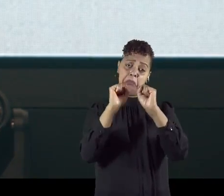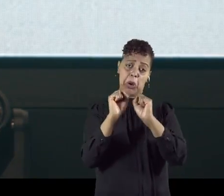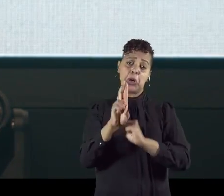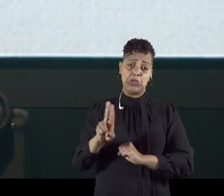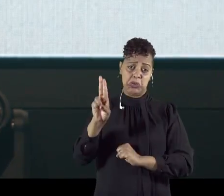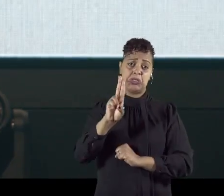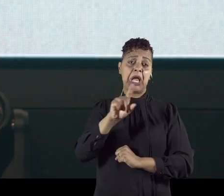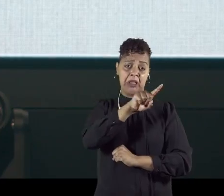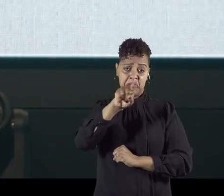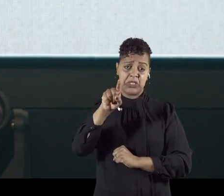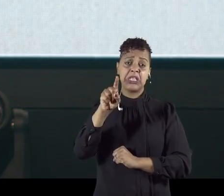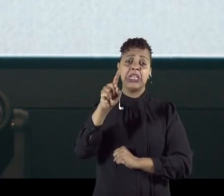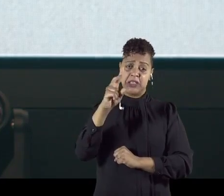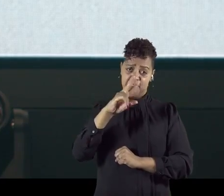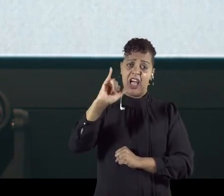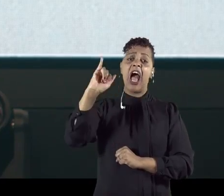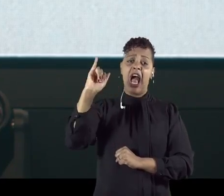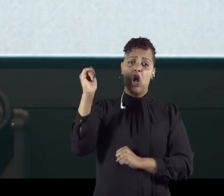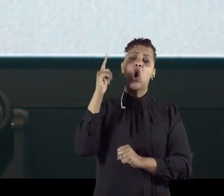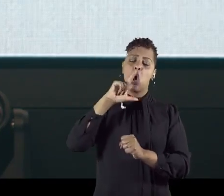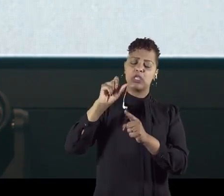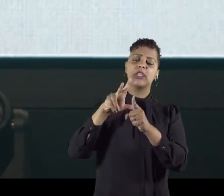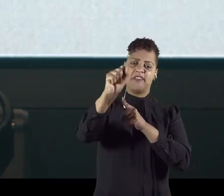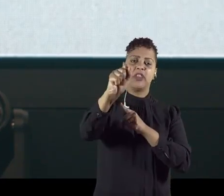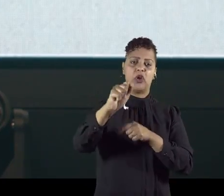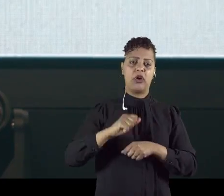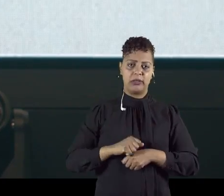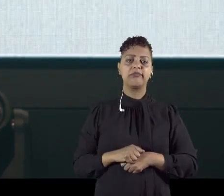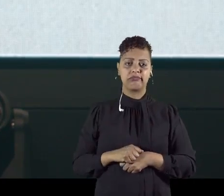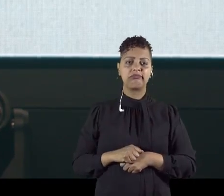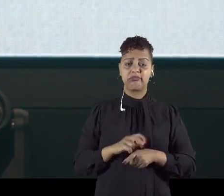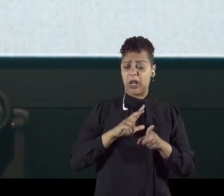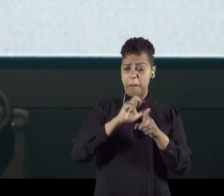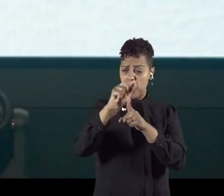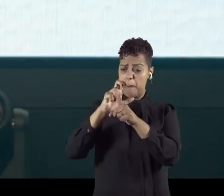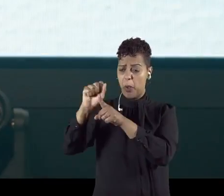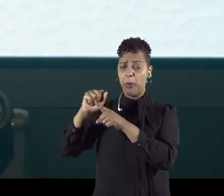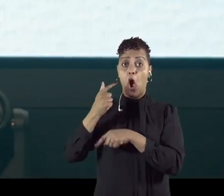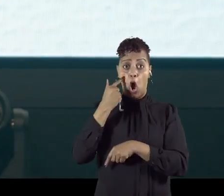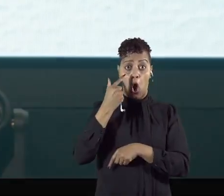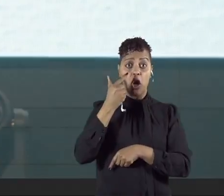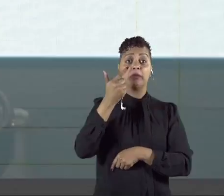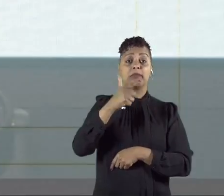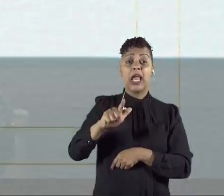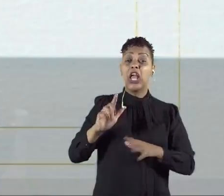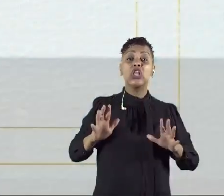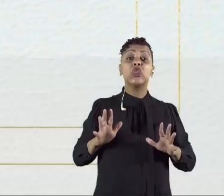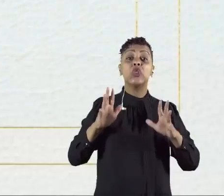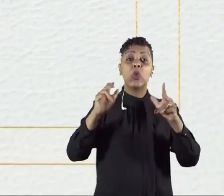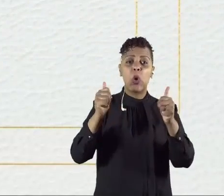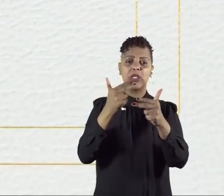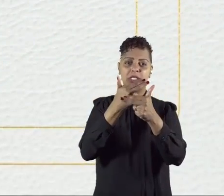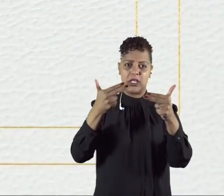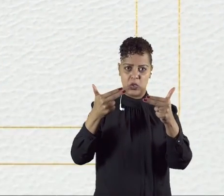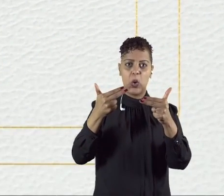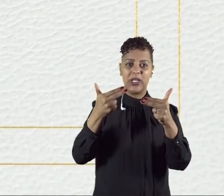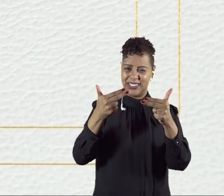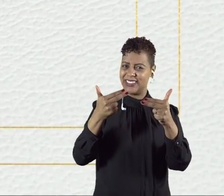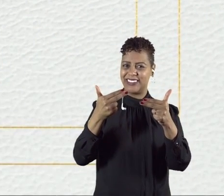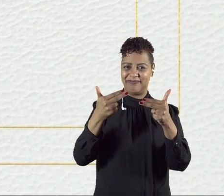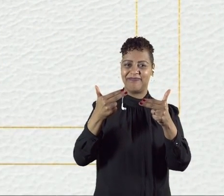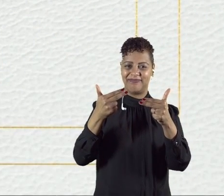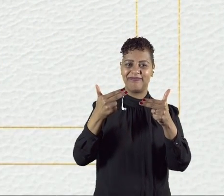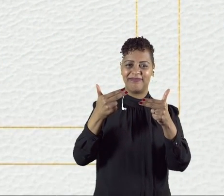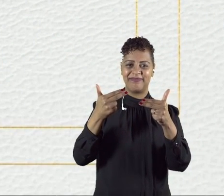e serão mais do que vencedores primeiro deles é todas as coisas Repita comigo todas as coisas